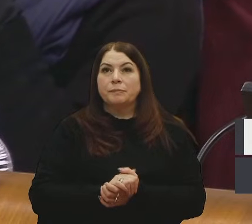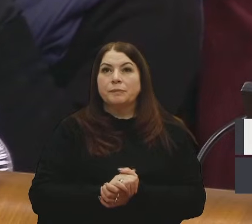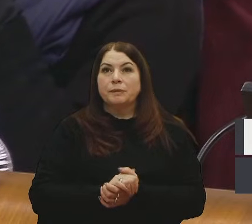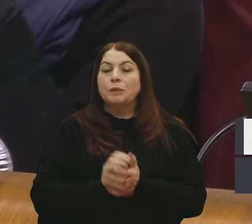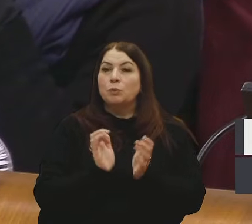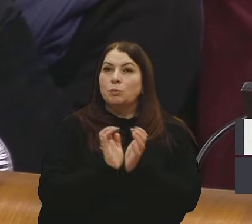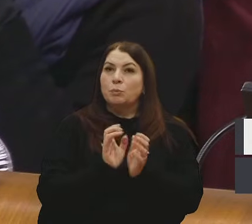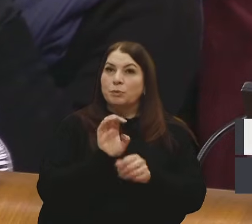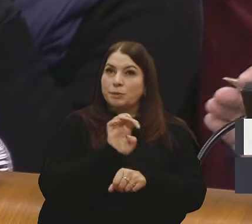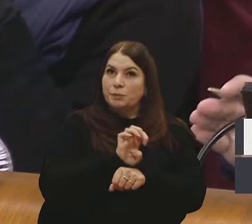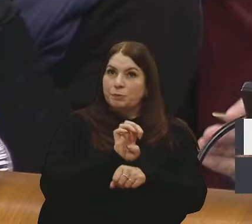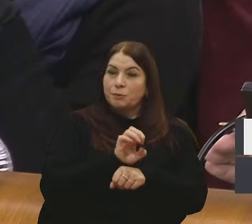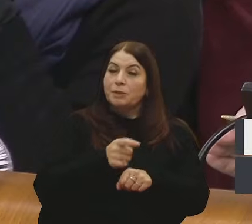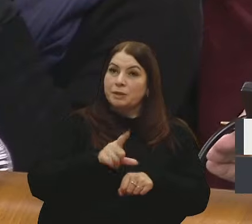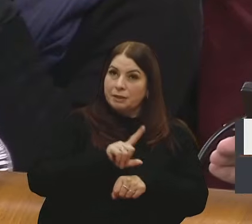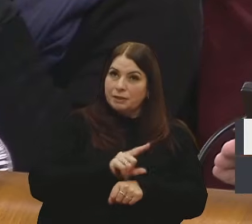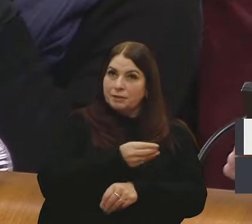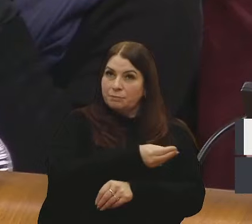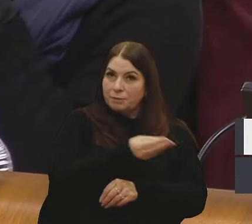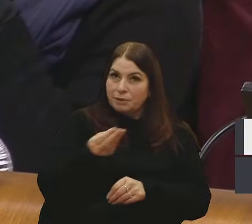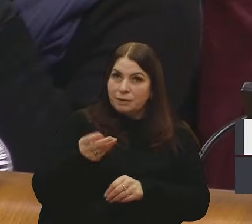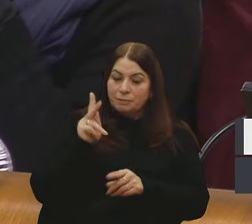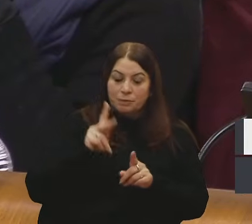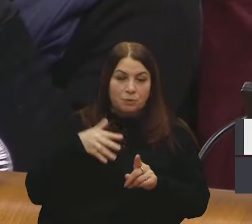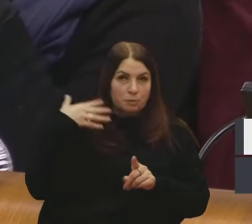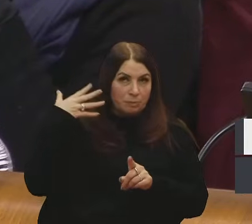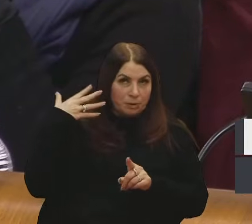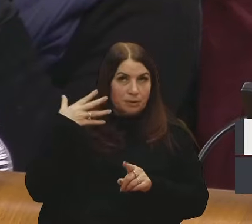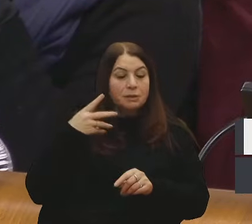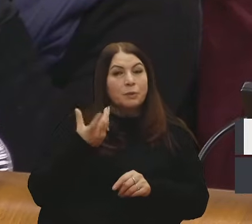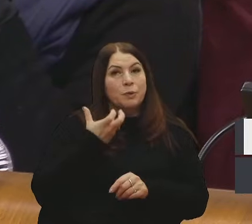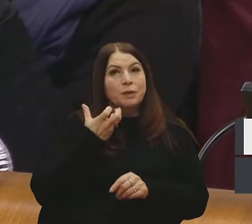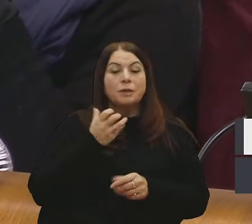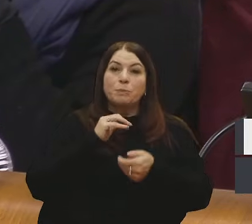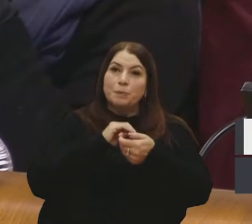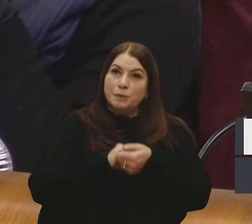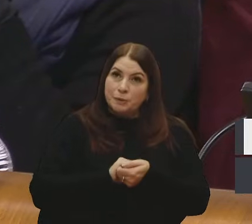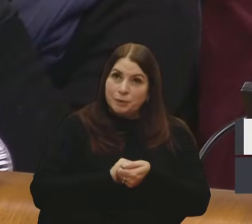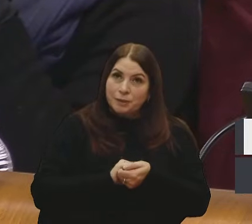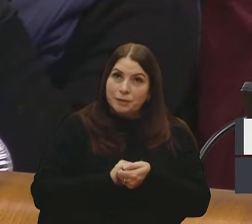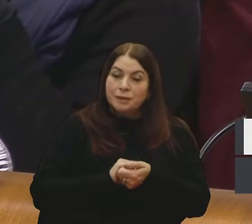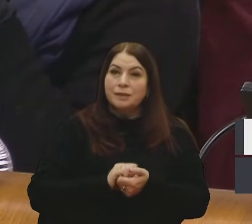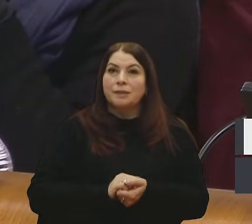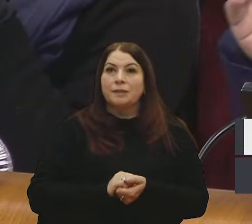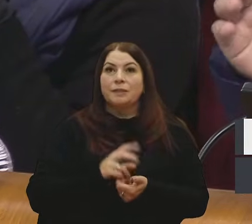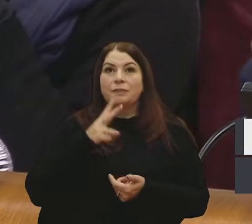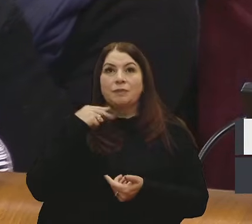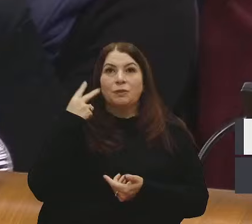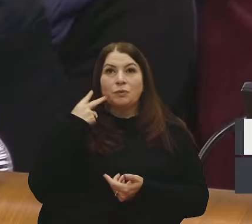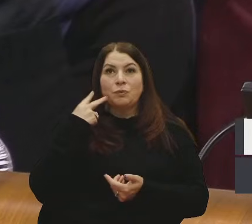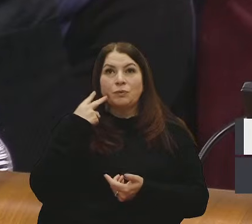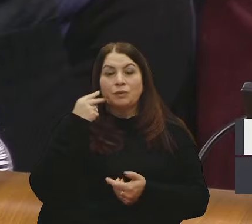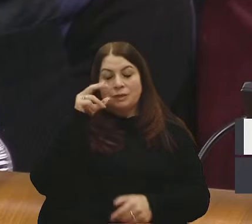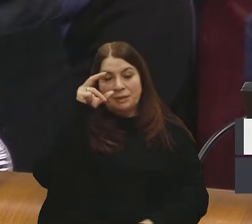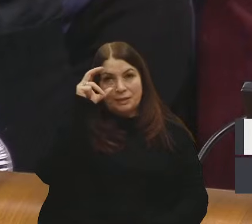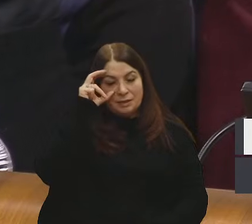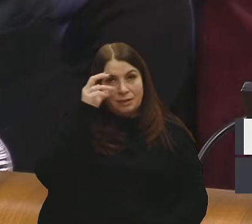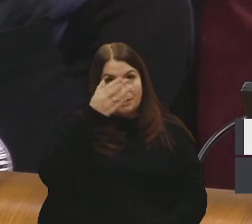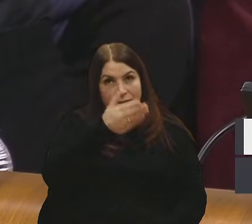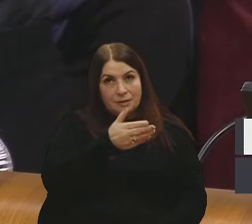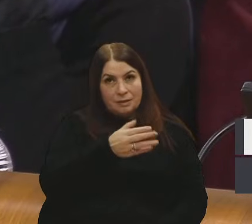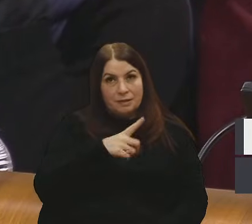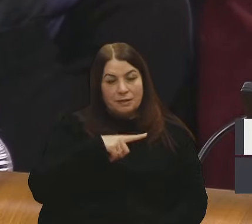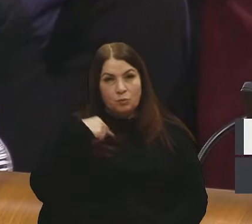estadual. Antes de passar aos nossos palestrantes, eu queria uma saudação das nossas vereadoras. A vereadora Sandra Boneto me disse que tem